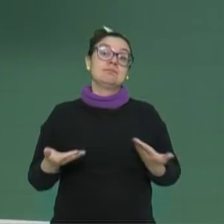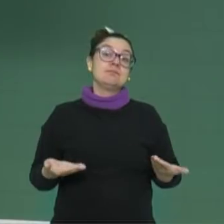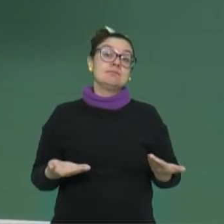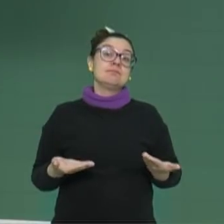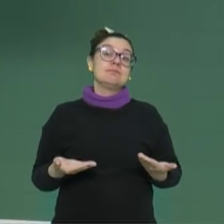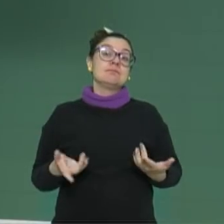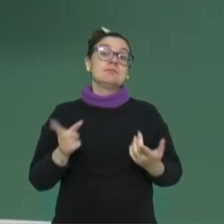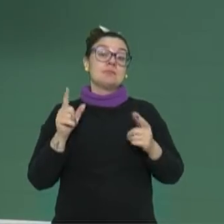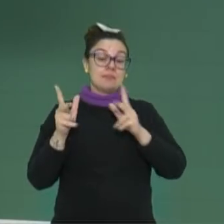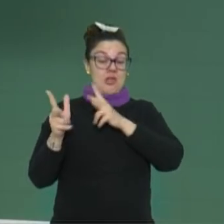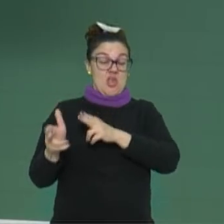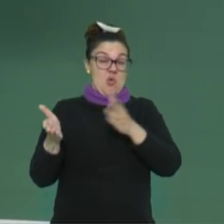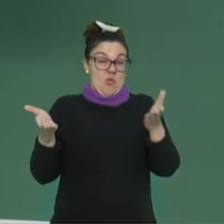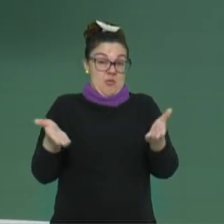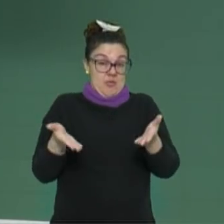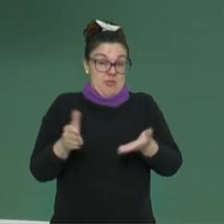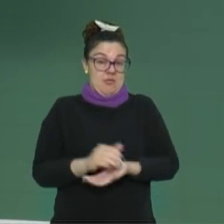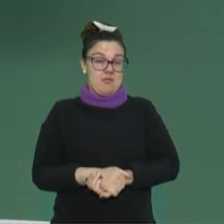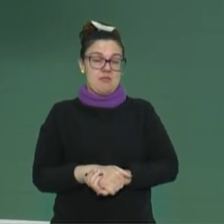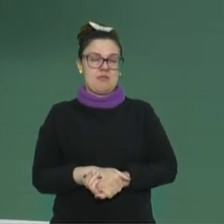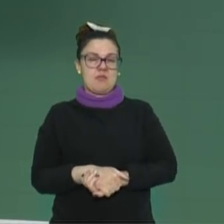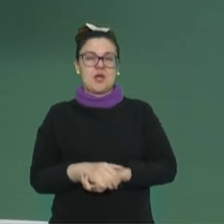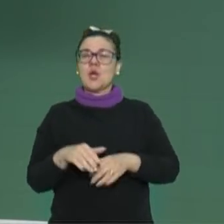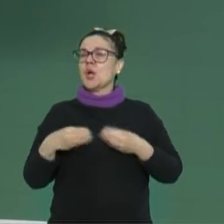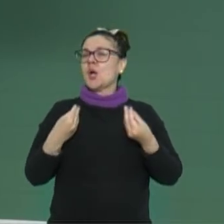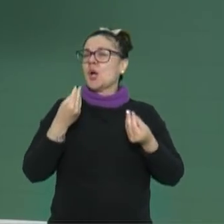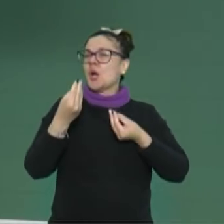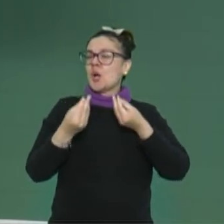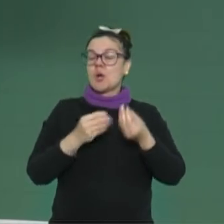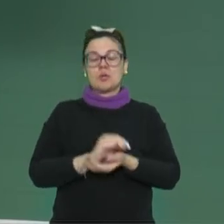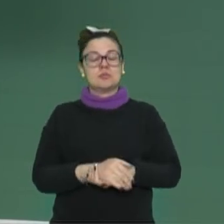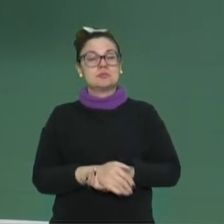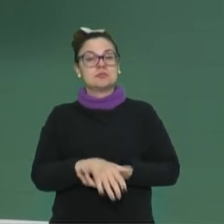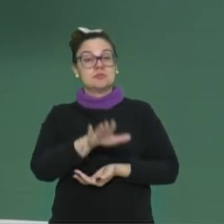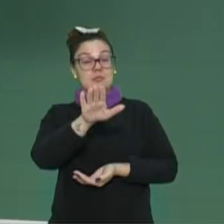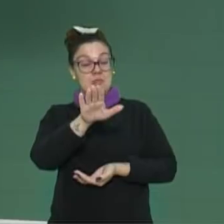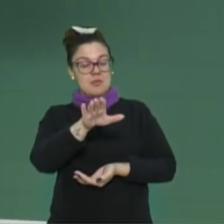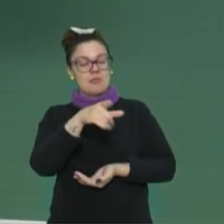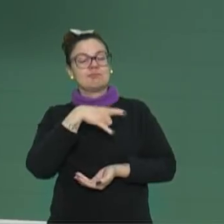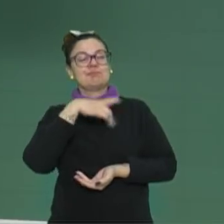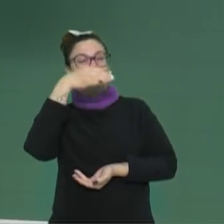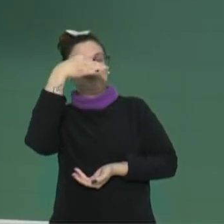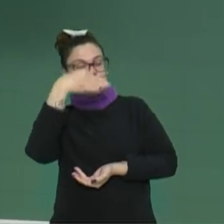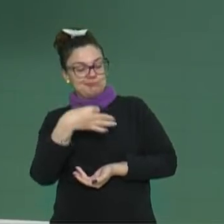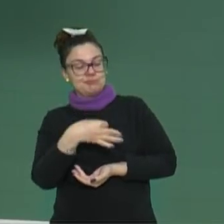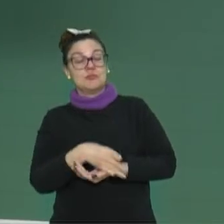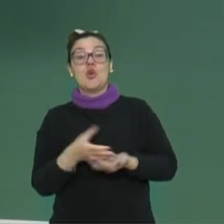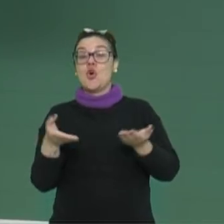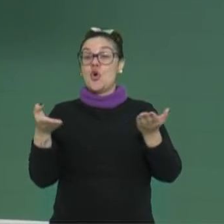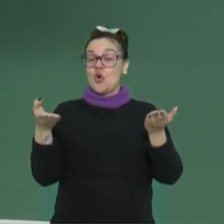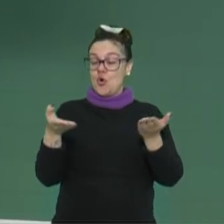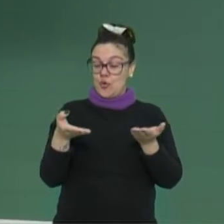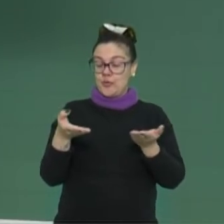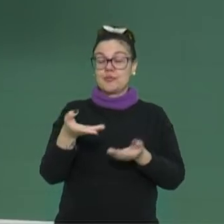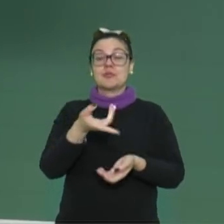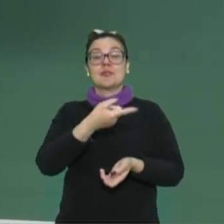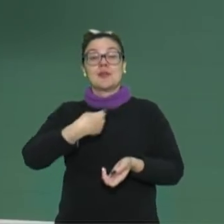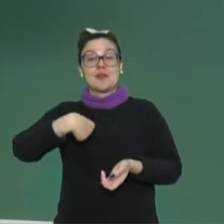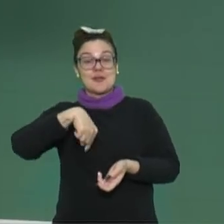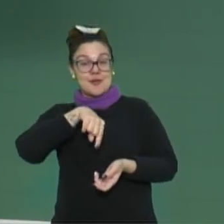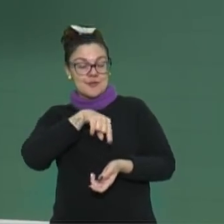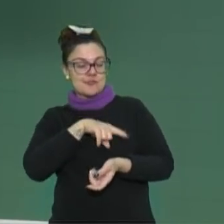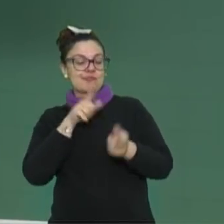Será que seria do mesmo jeito? Como seria? Mas uma coisa eu tenho certeza. Hoje nós temos